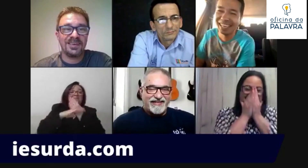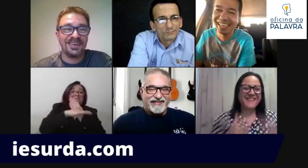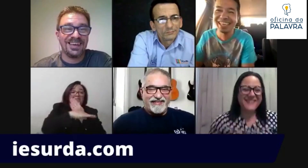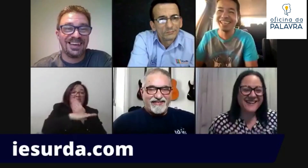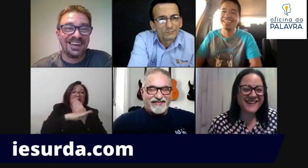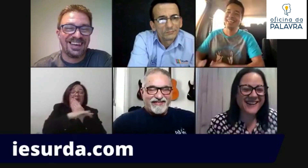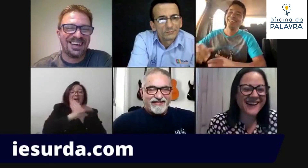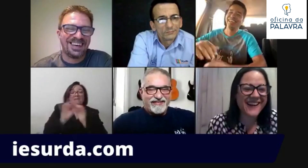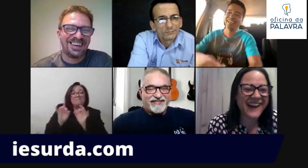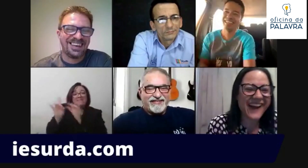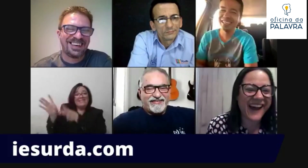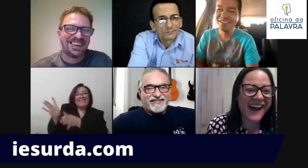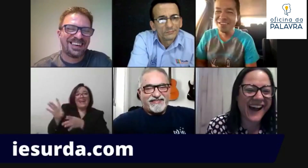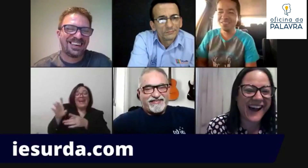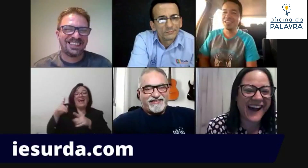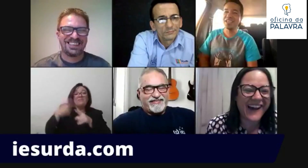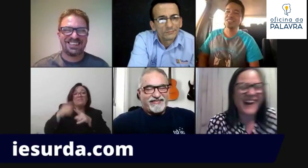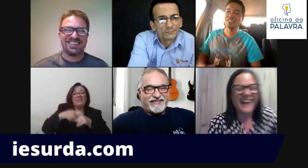né?